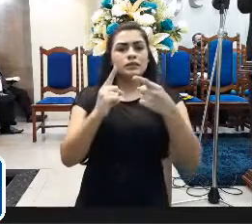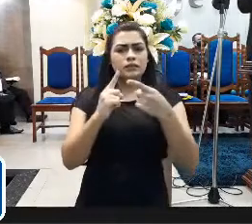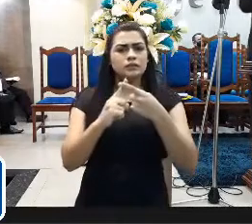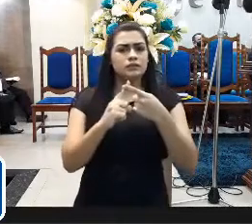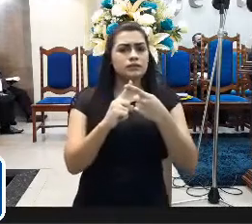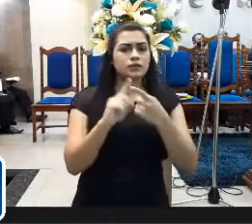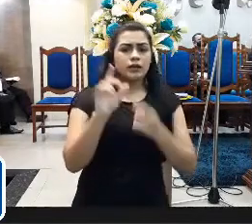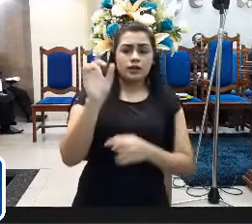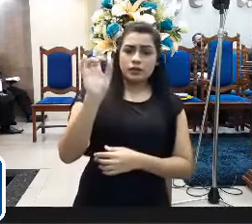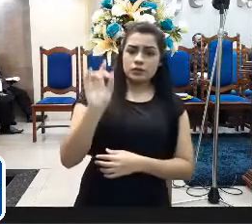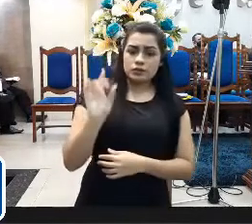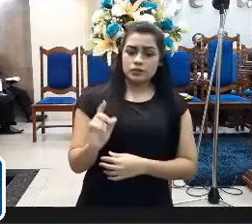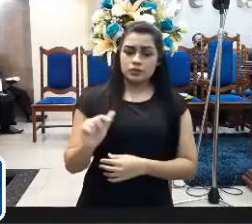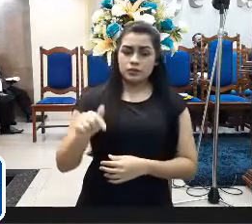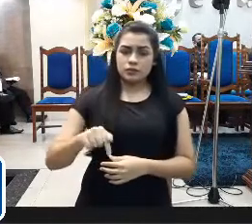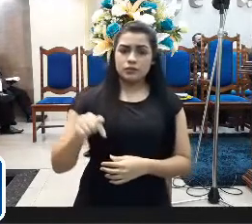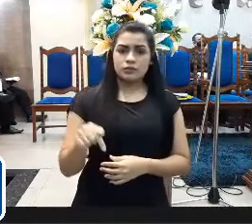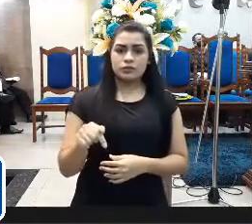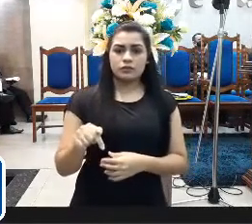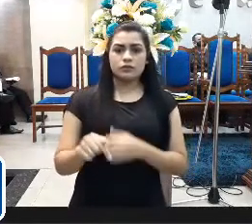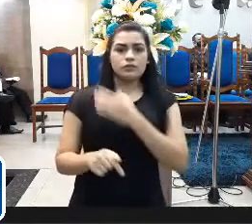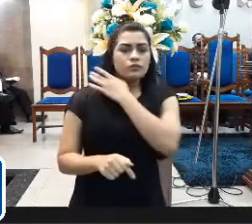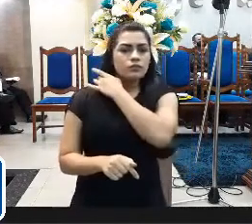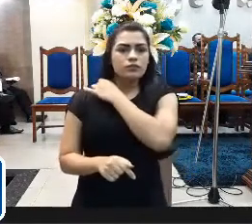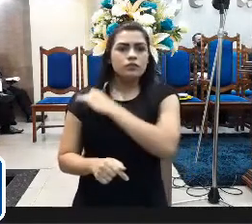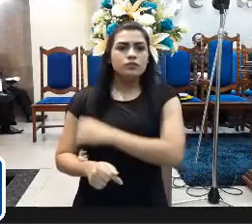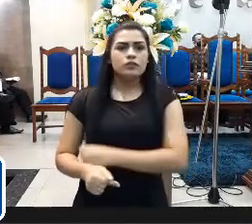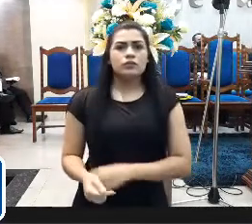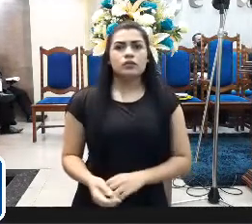Ocidente, foram